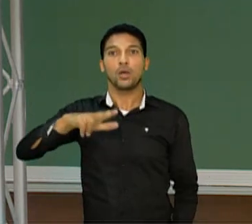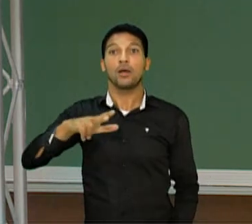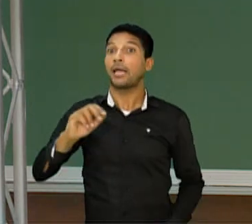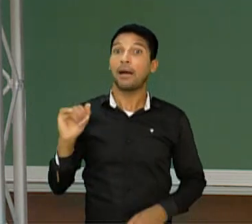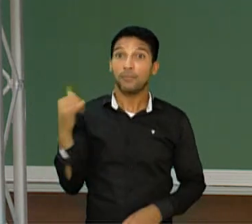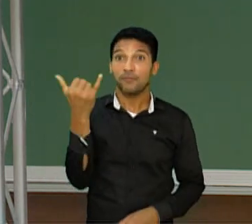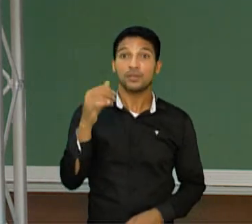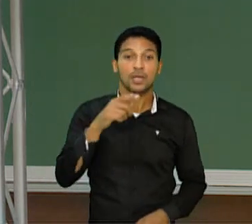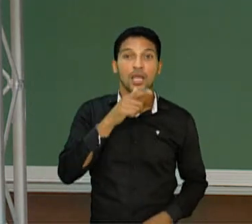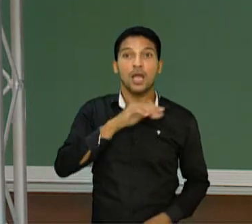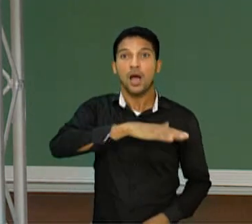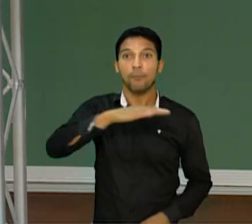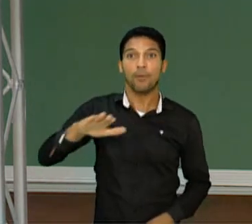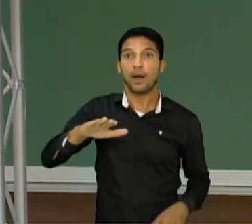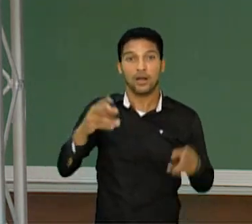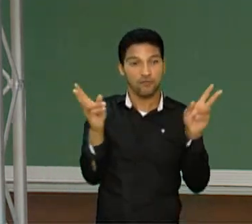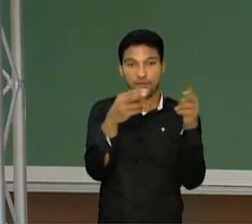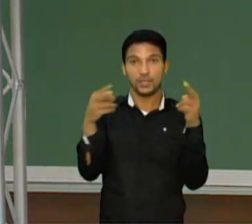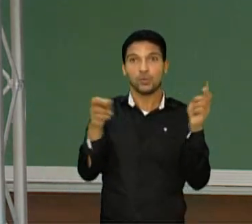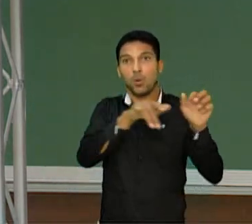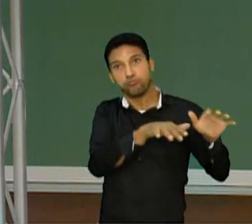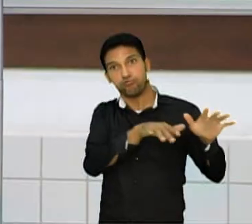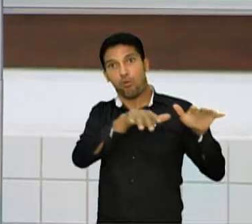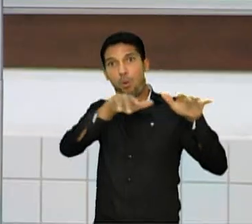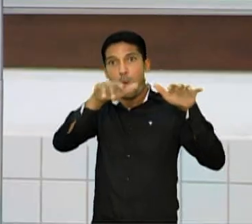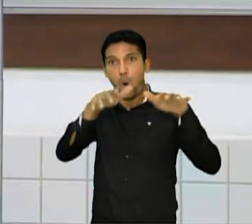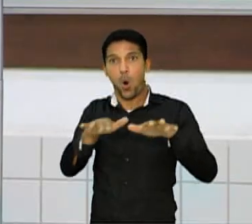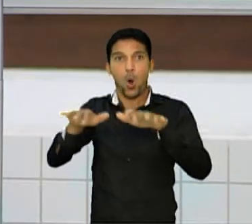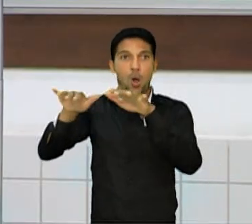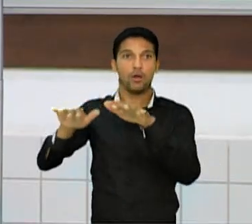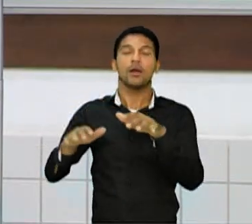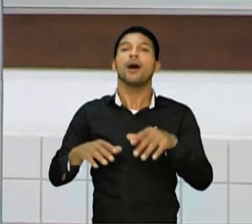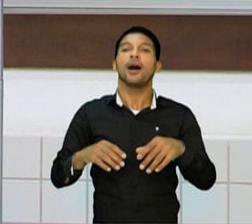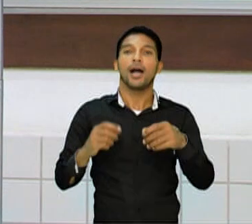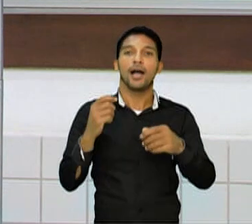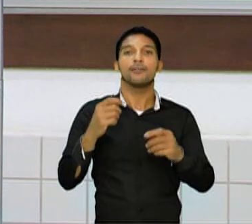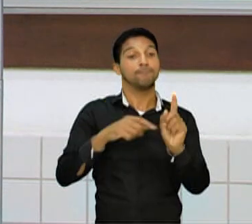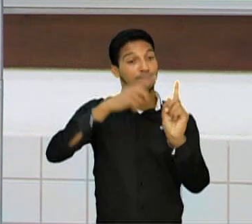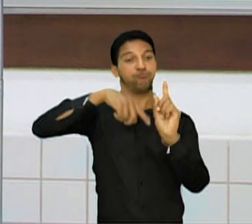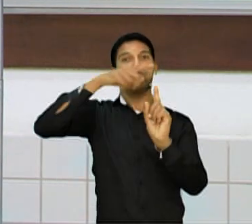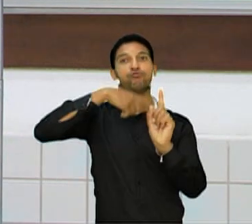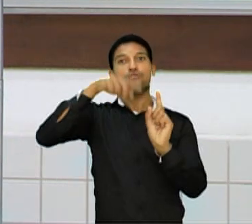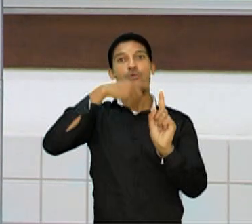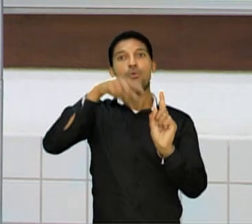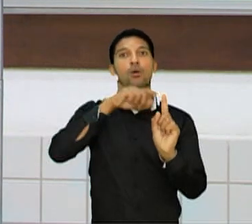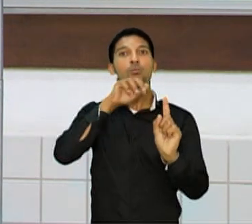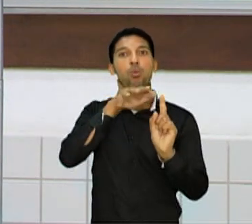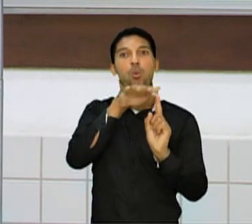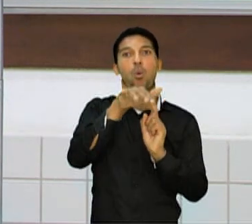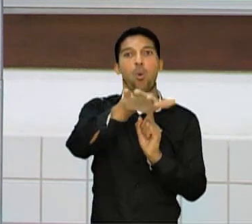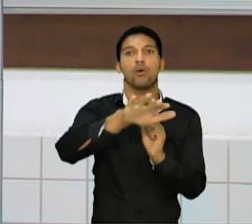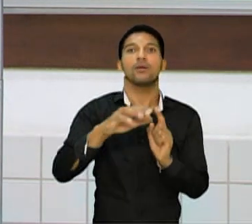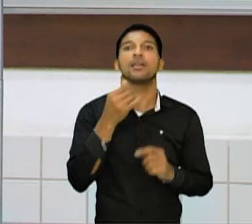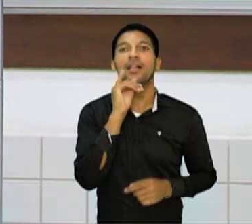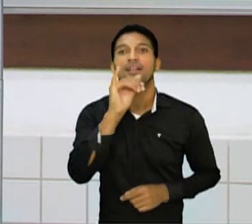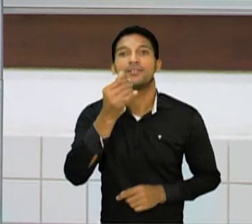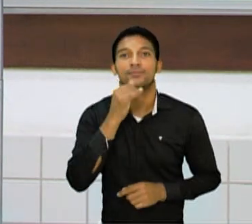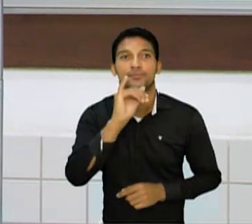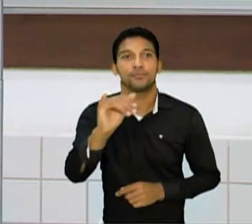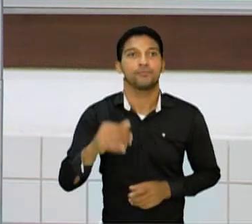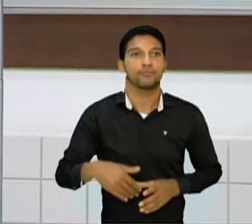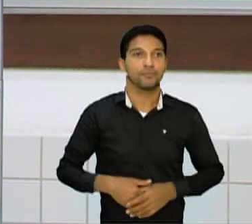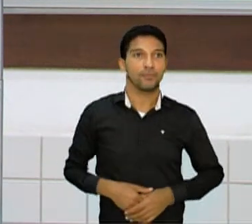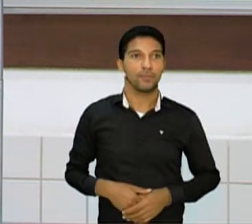a geração de eletricidade. Outras situações, logicamente, não dá para discutir a importância da água para o